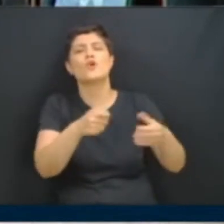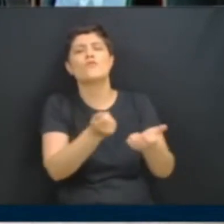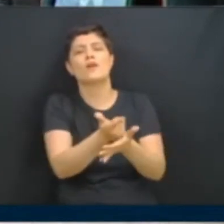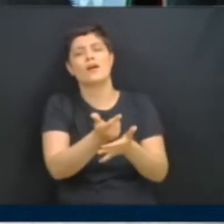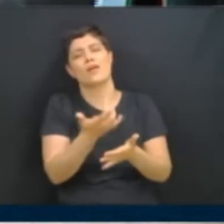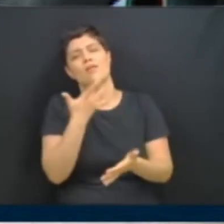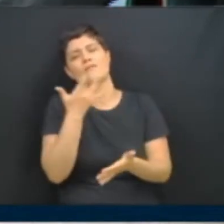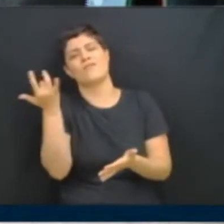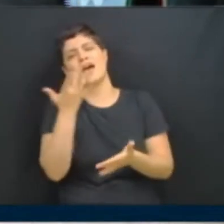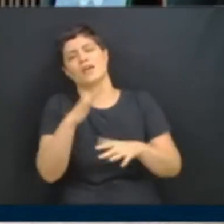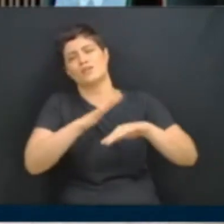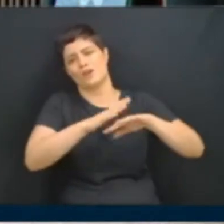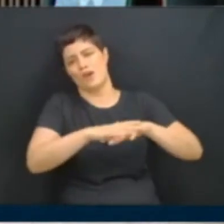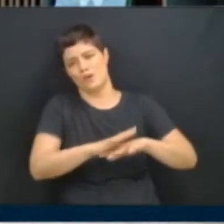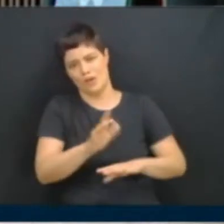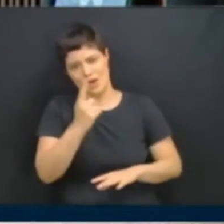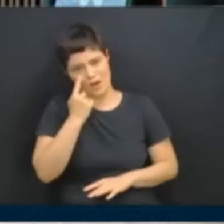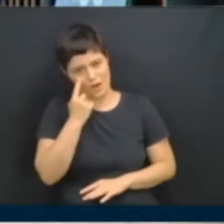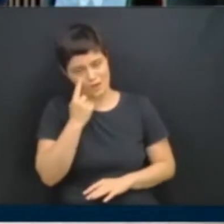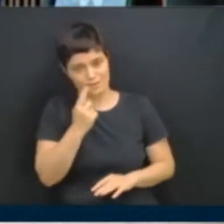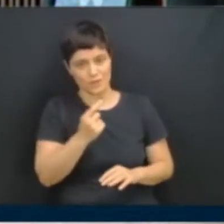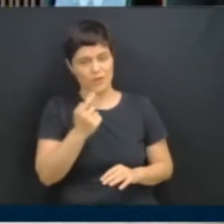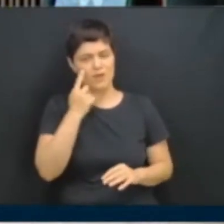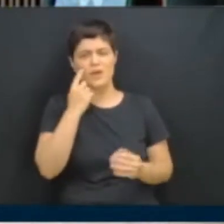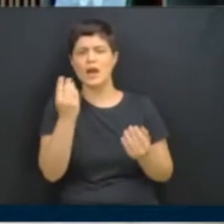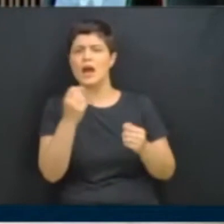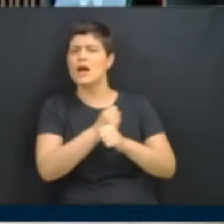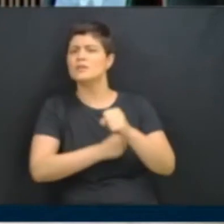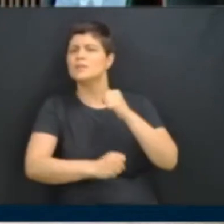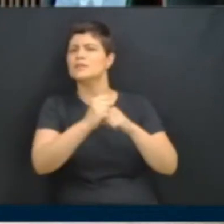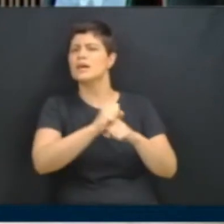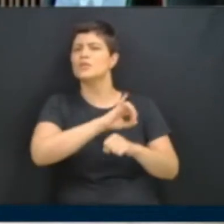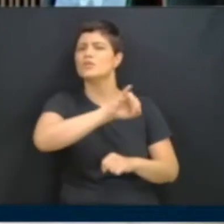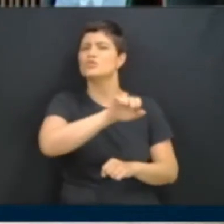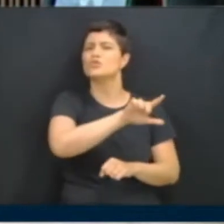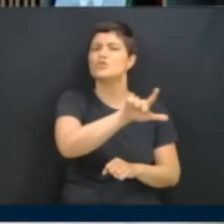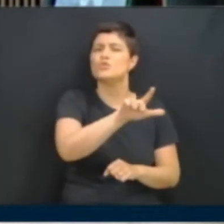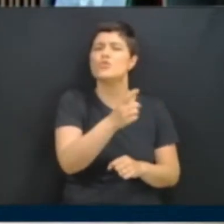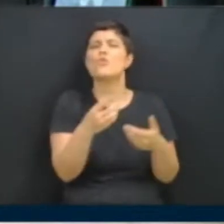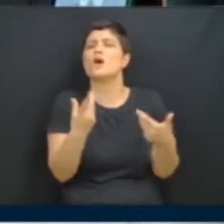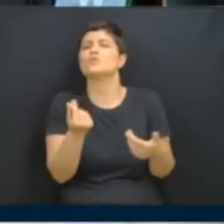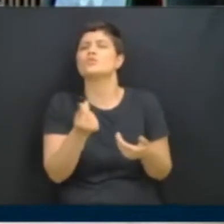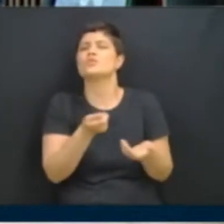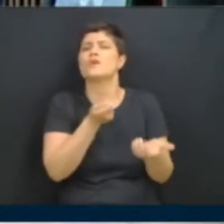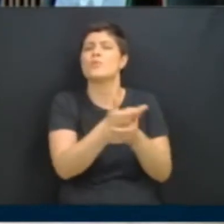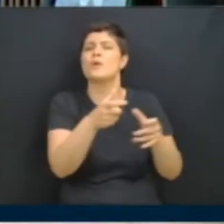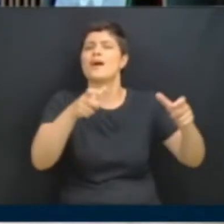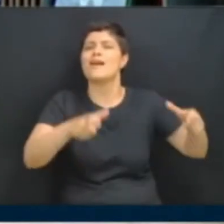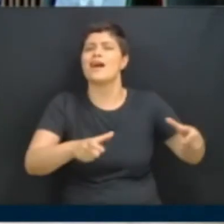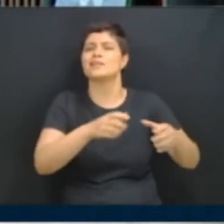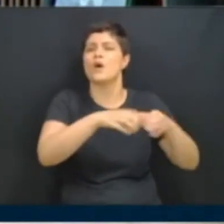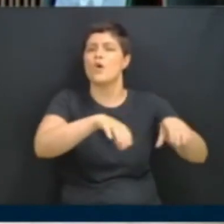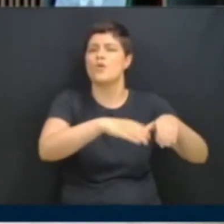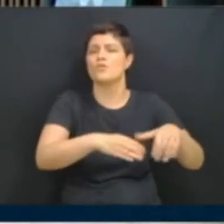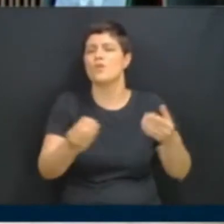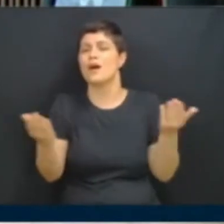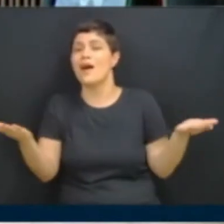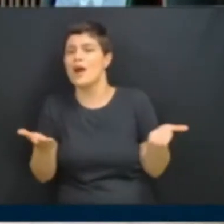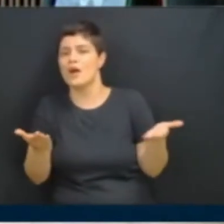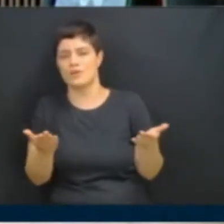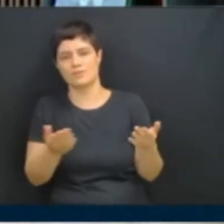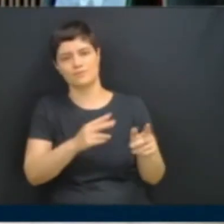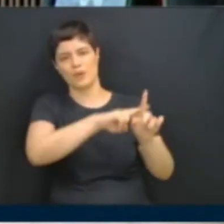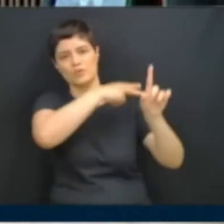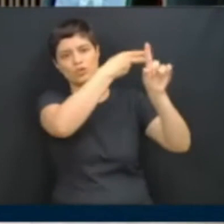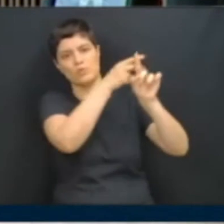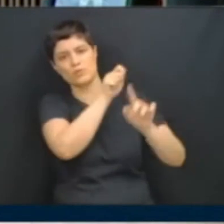ele estava em julho do ano passado e quanto está hoje? Quase o dobro. O preço da carne, quanto